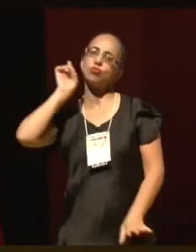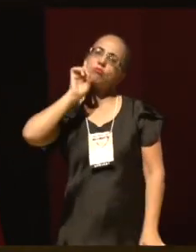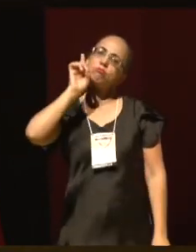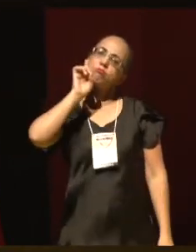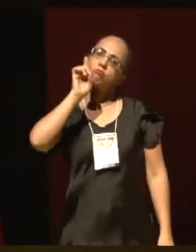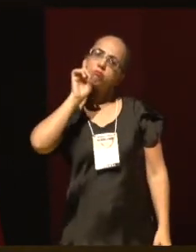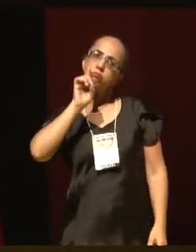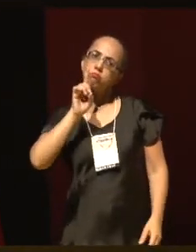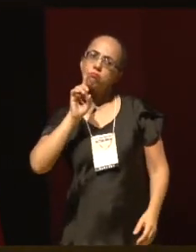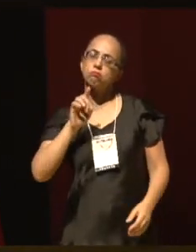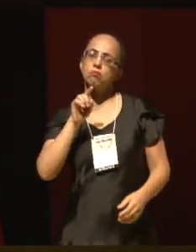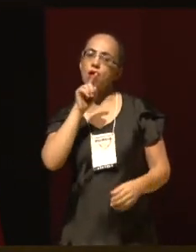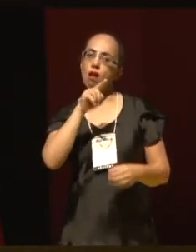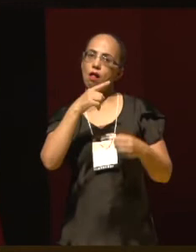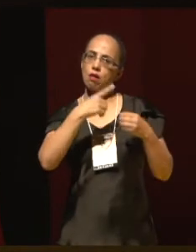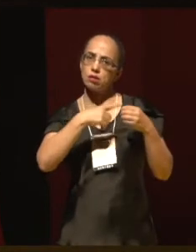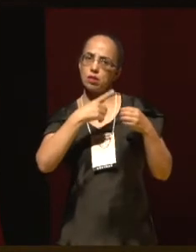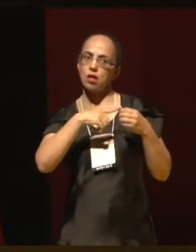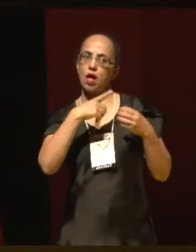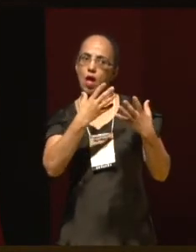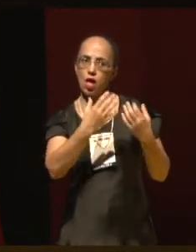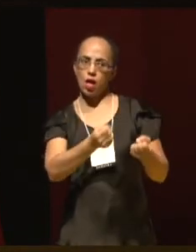condena de morte.